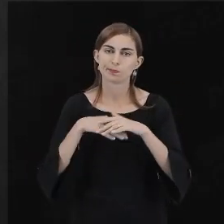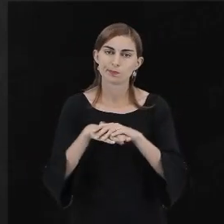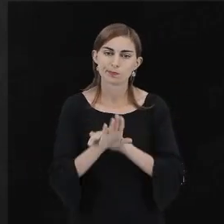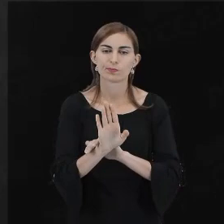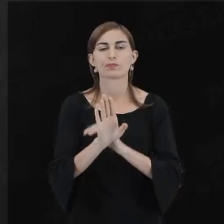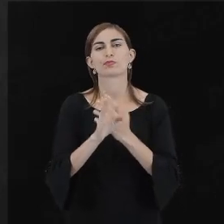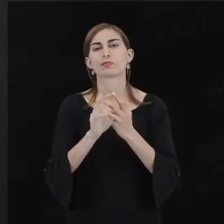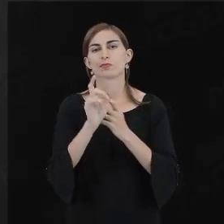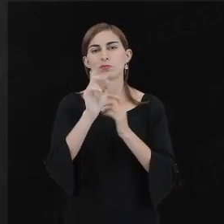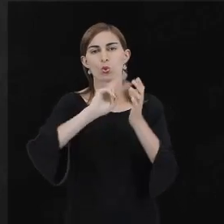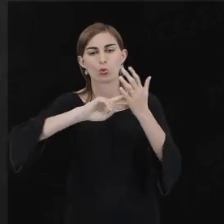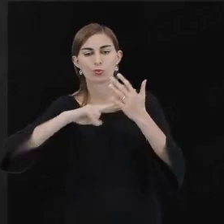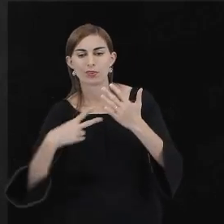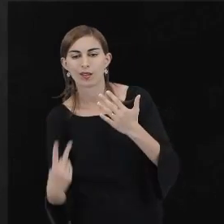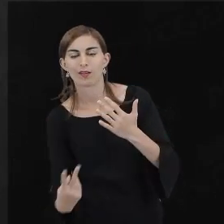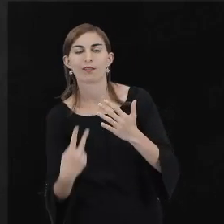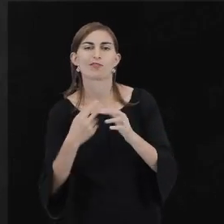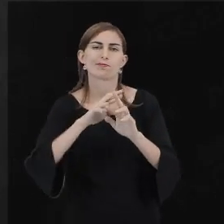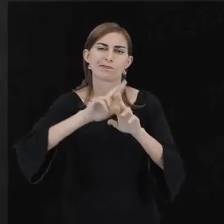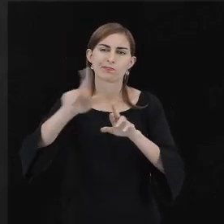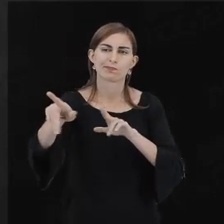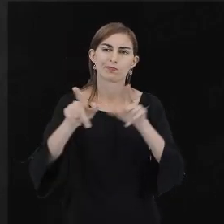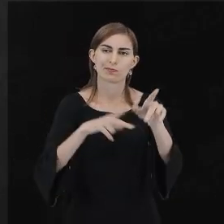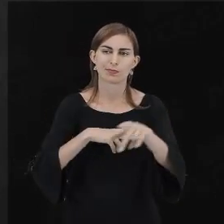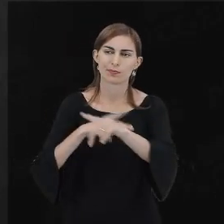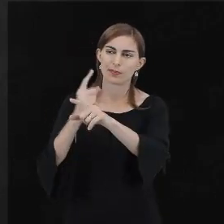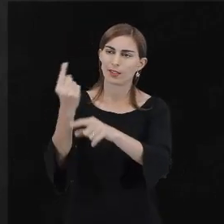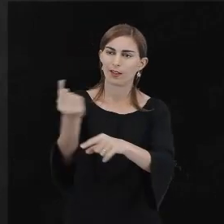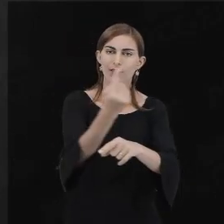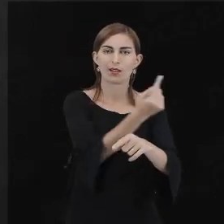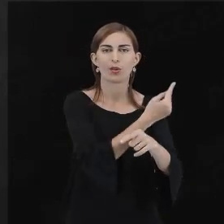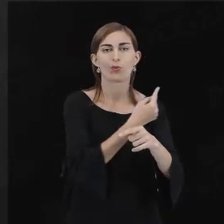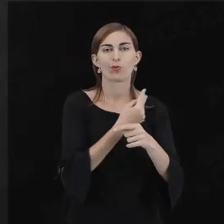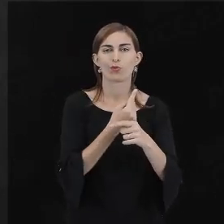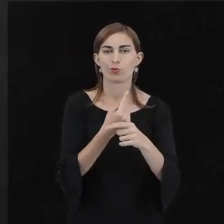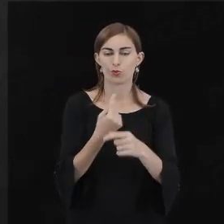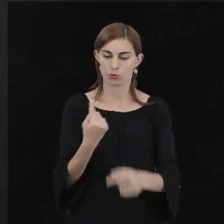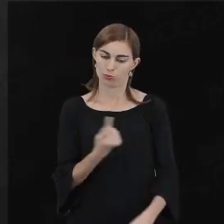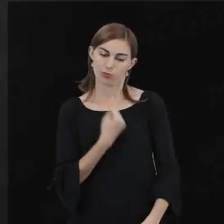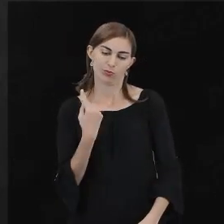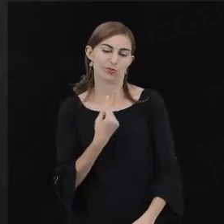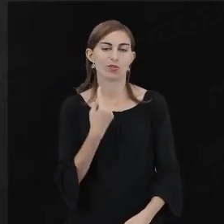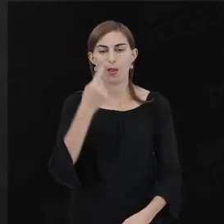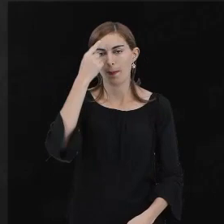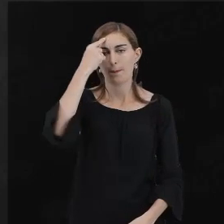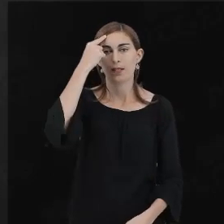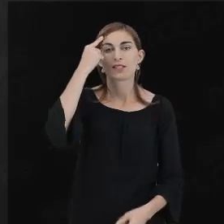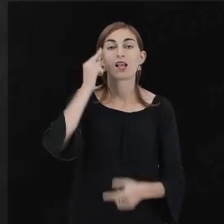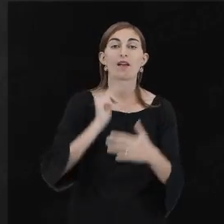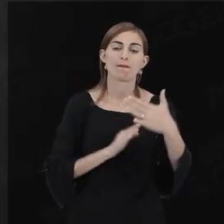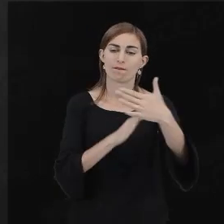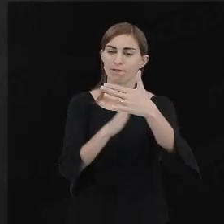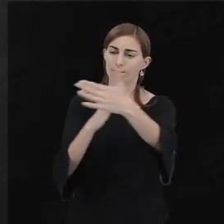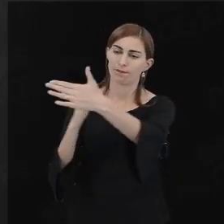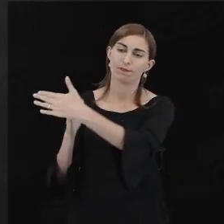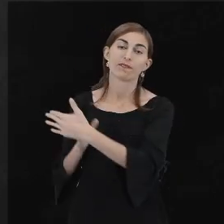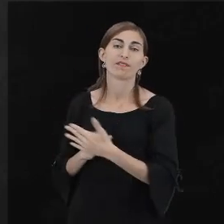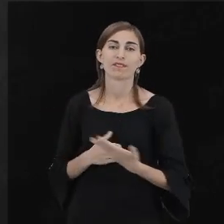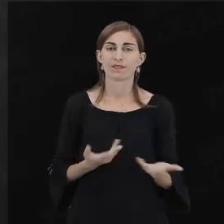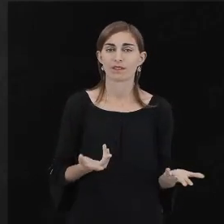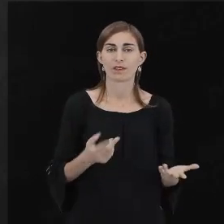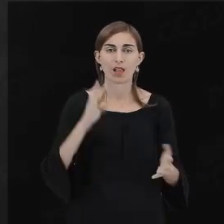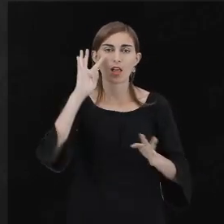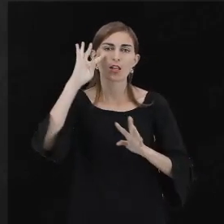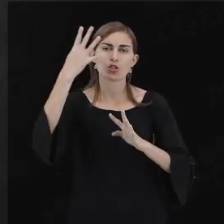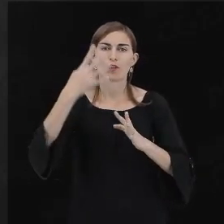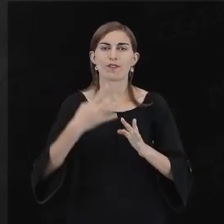subjetividades, pelos contextos em particular, e isoladamente não se pode pensar num obstáculo resolvendo